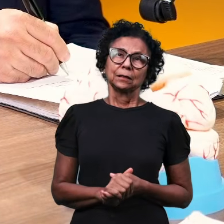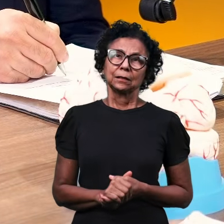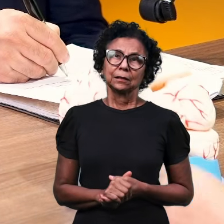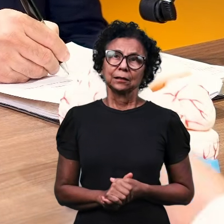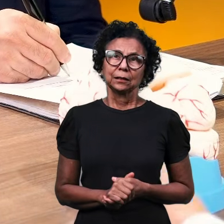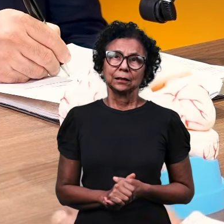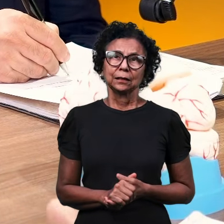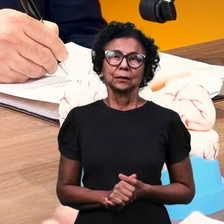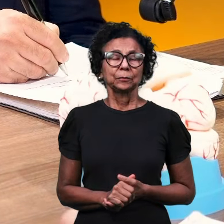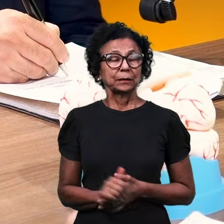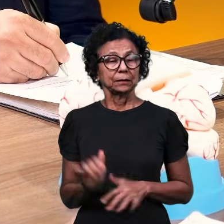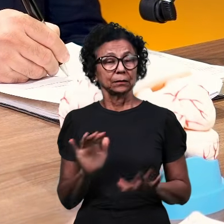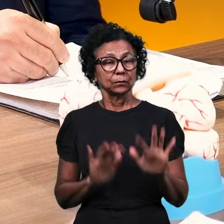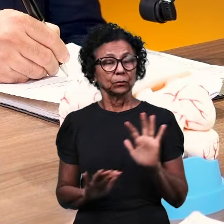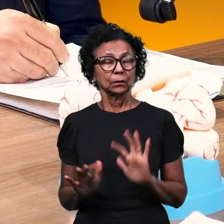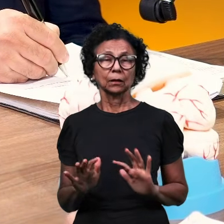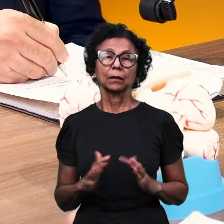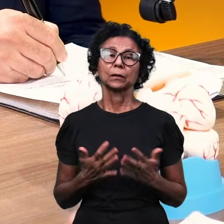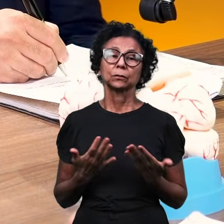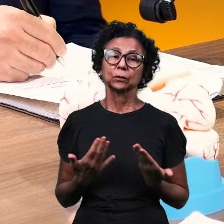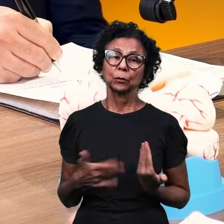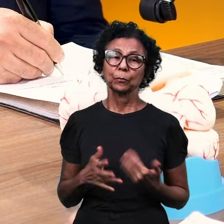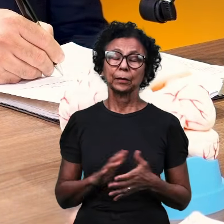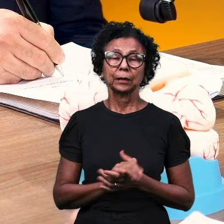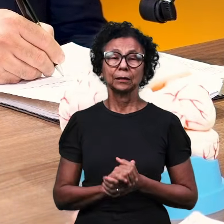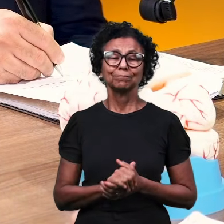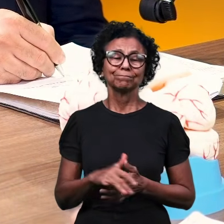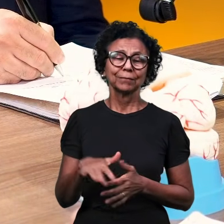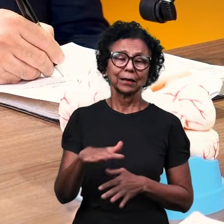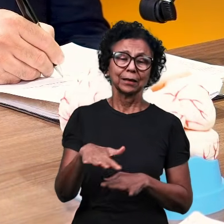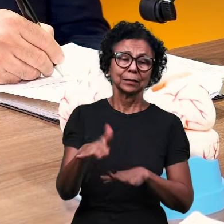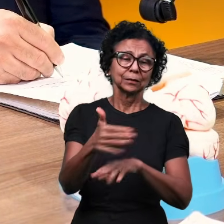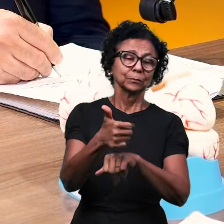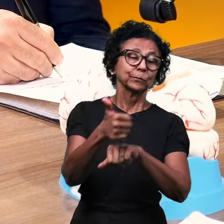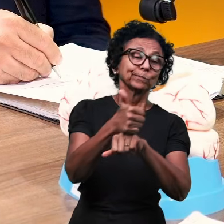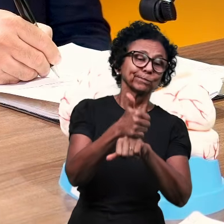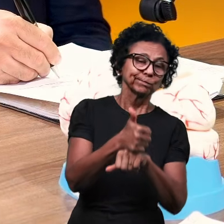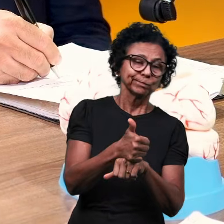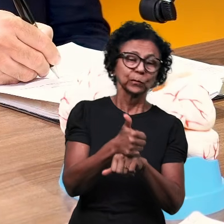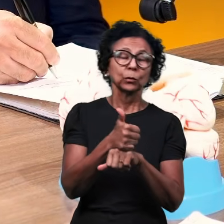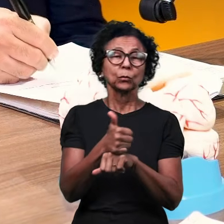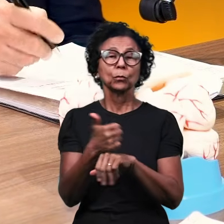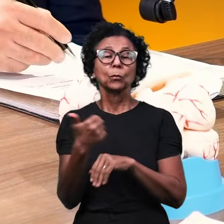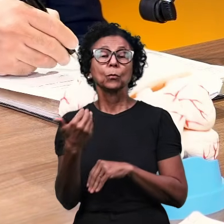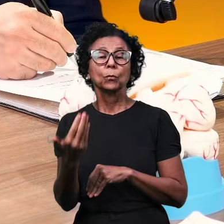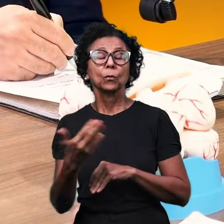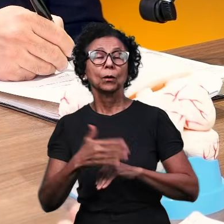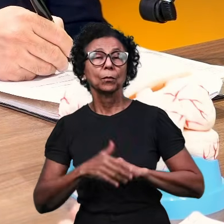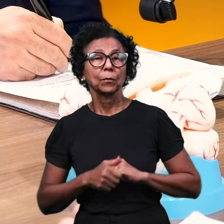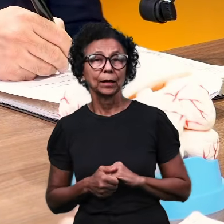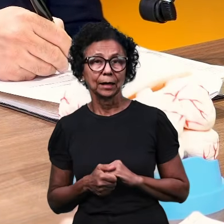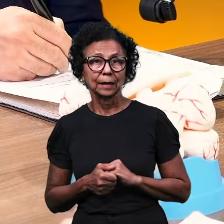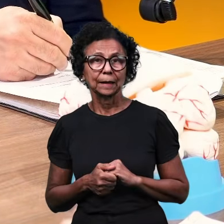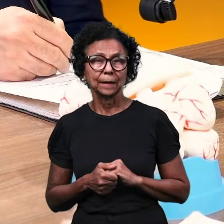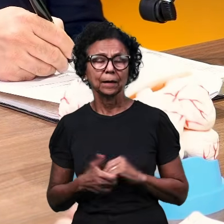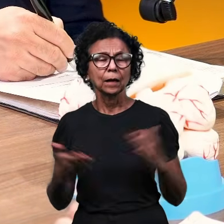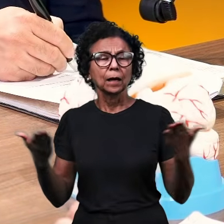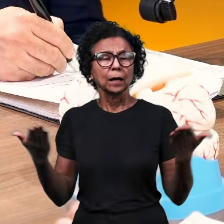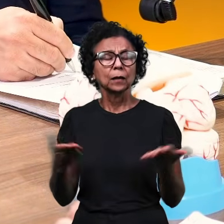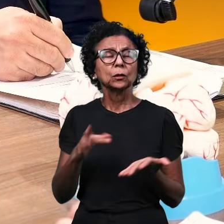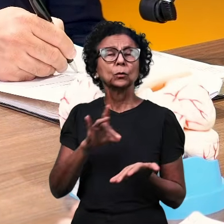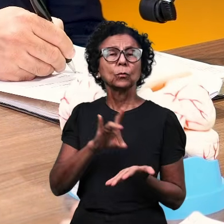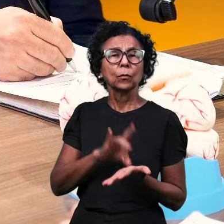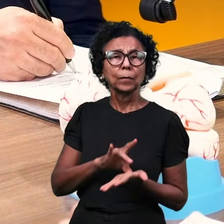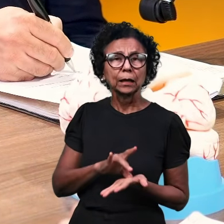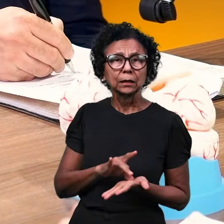dessa busca em relação à sua carreira, olhar o mercado de trabalho, qual é a tendência que o mercado